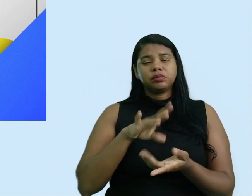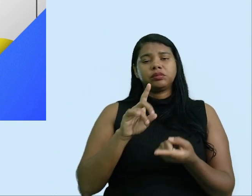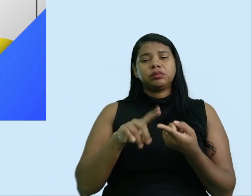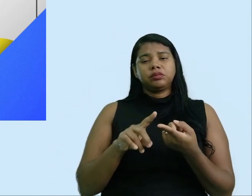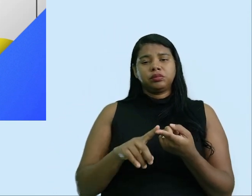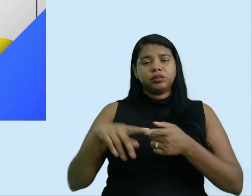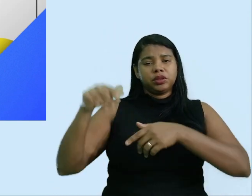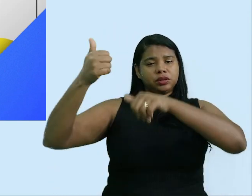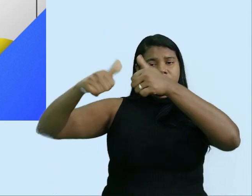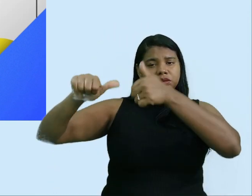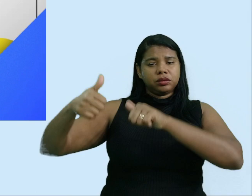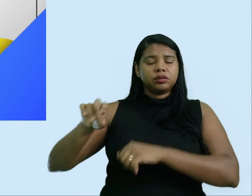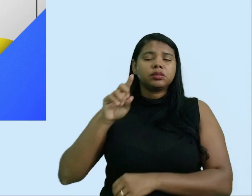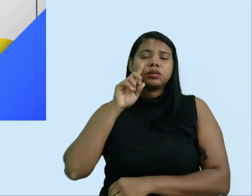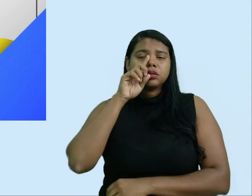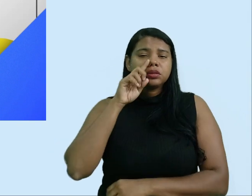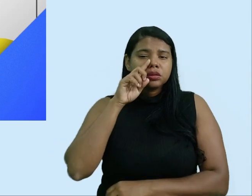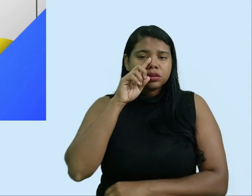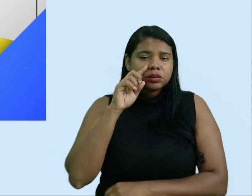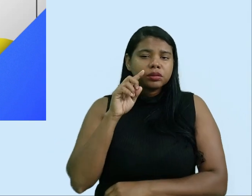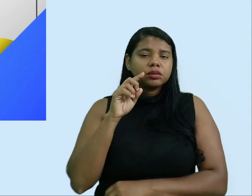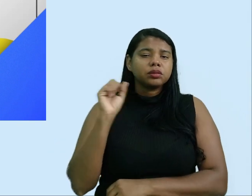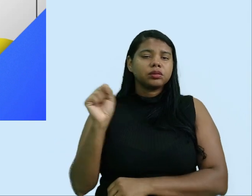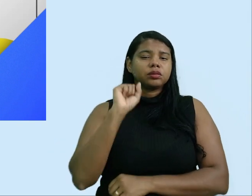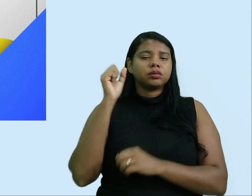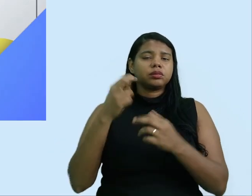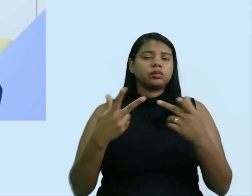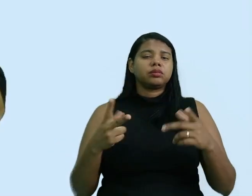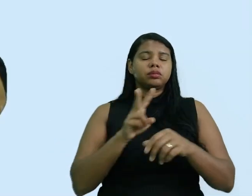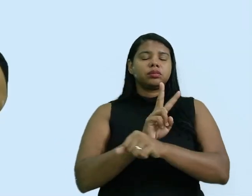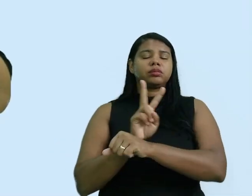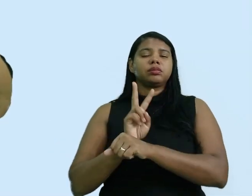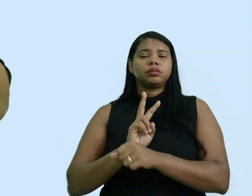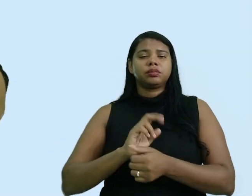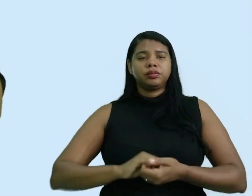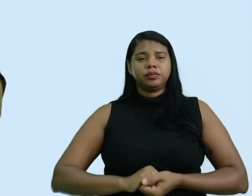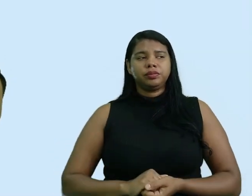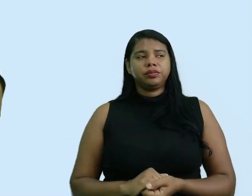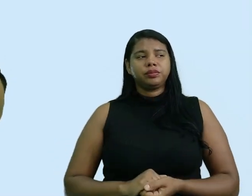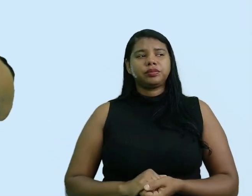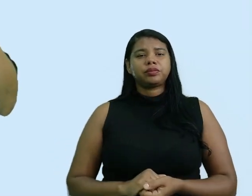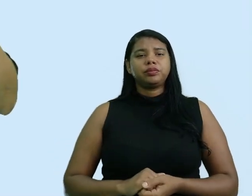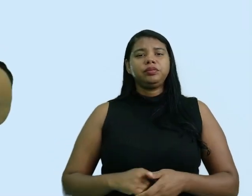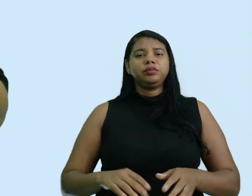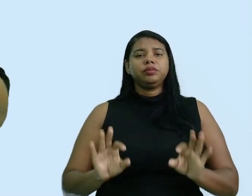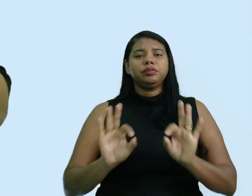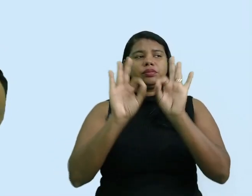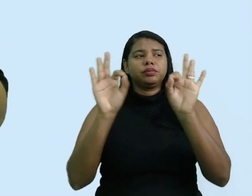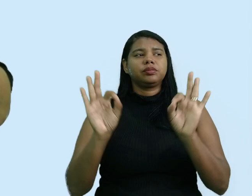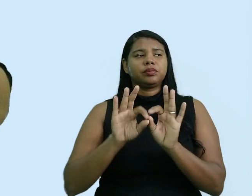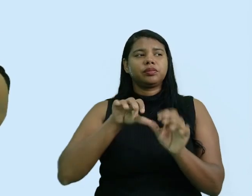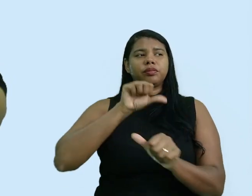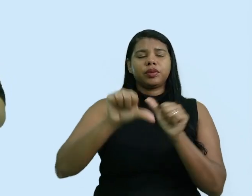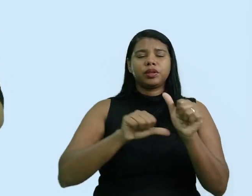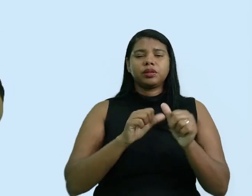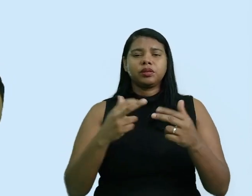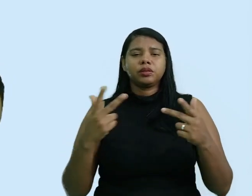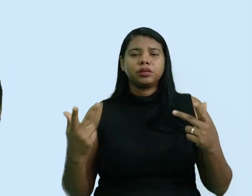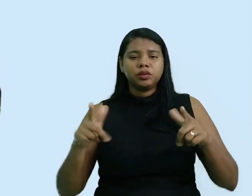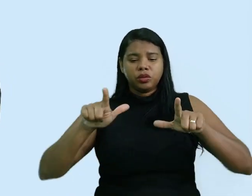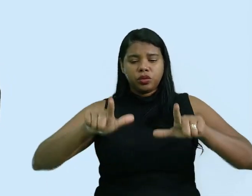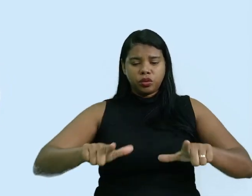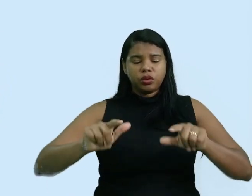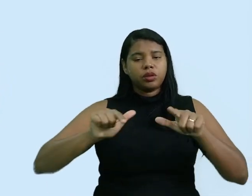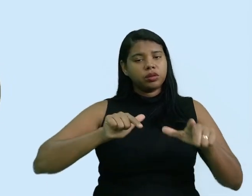na avaliação dos perigos e na adoção de medidas de prevenção. Em síntese, mudou qualquer coisa no ambiente de trabalho ou